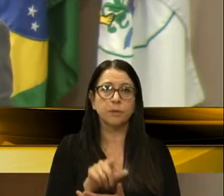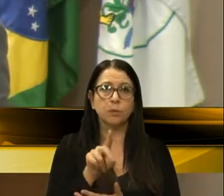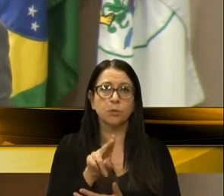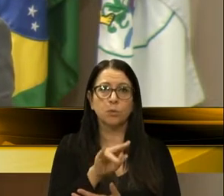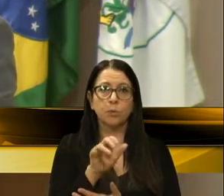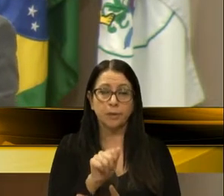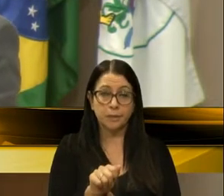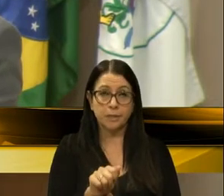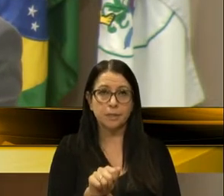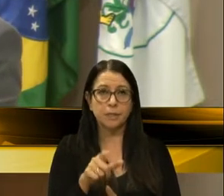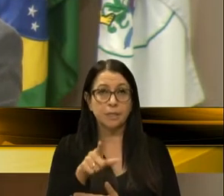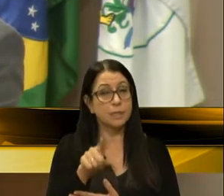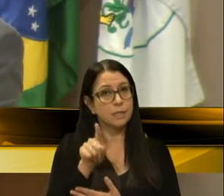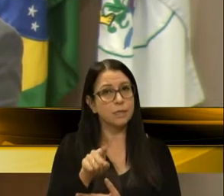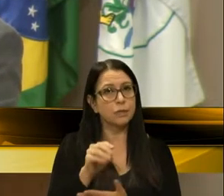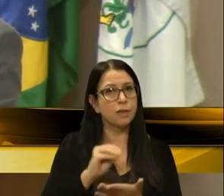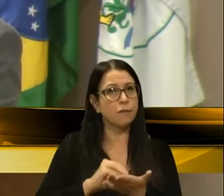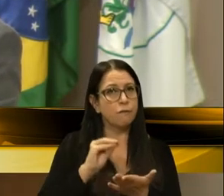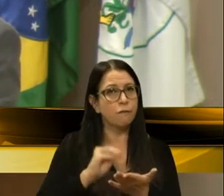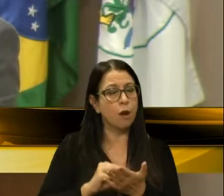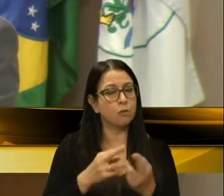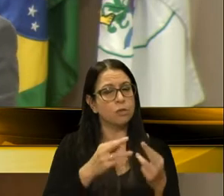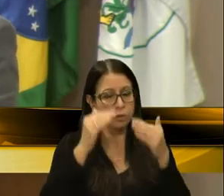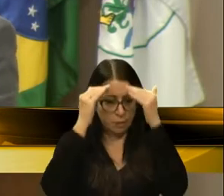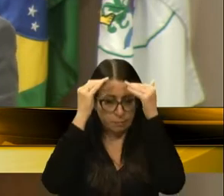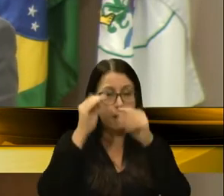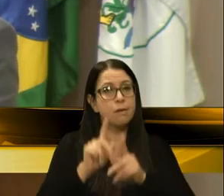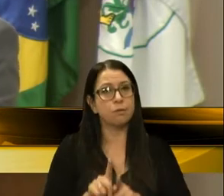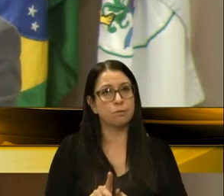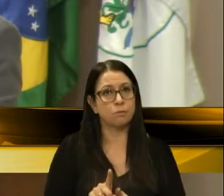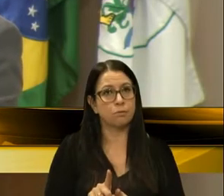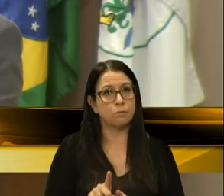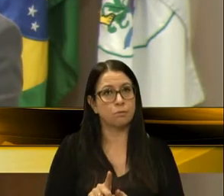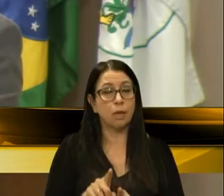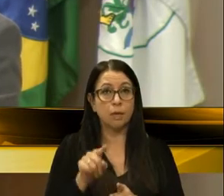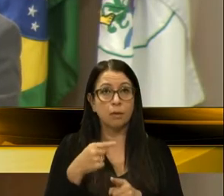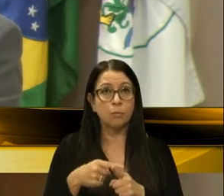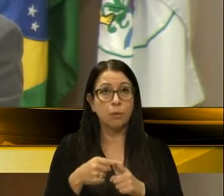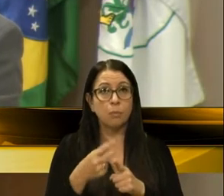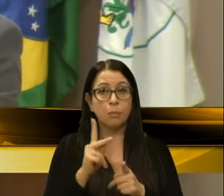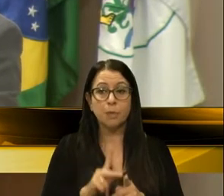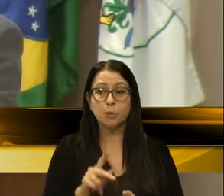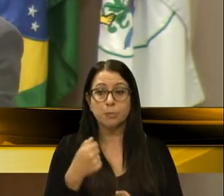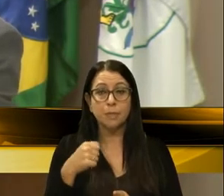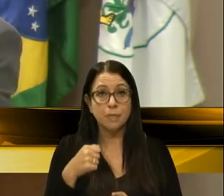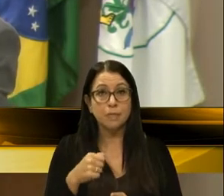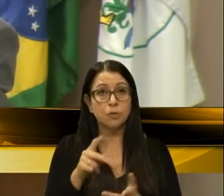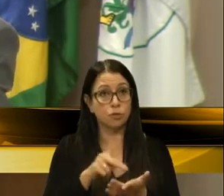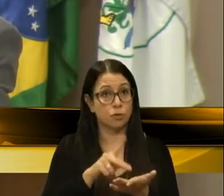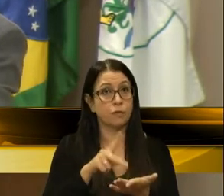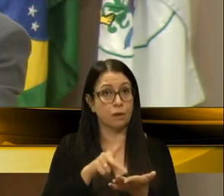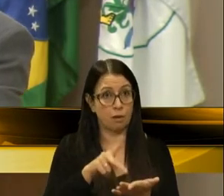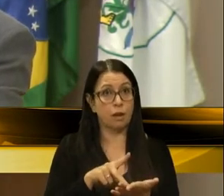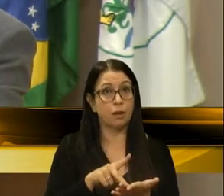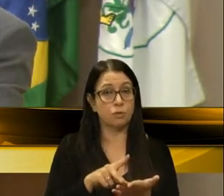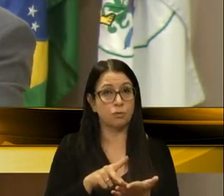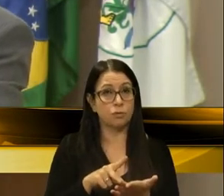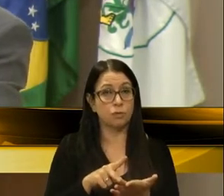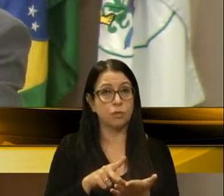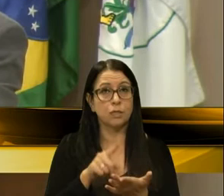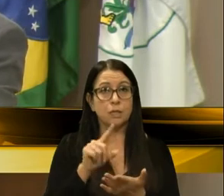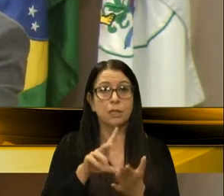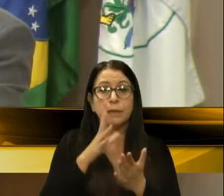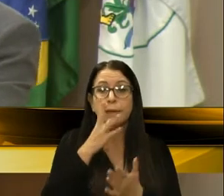Beló. Isso é falta de respeito. Tantos precisando de verdade